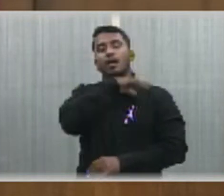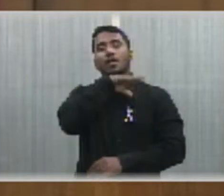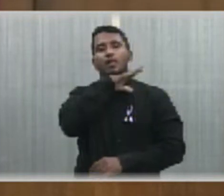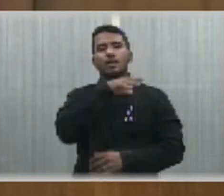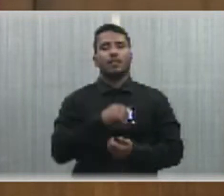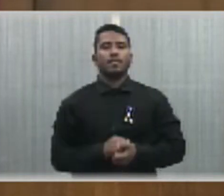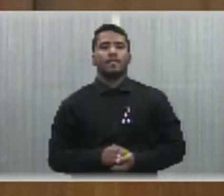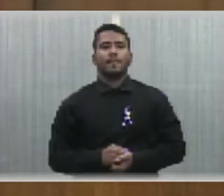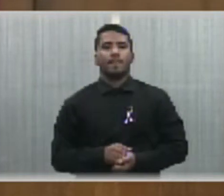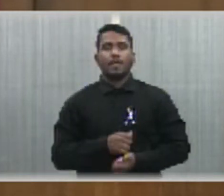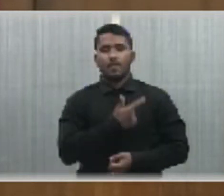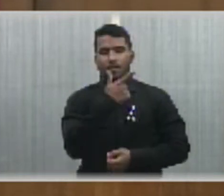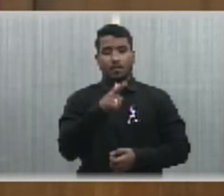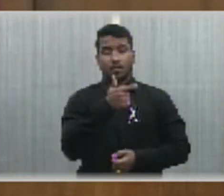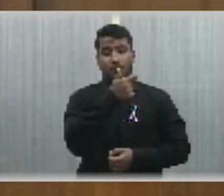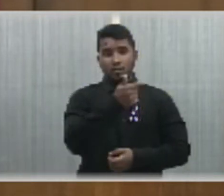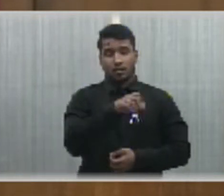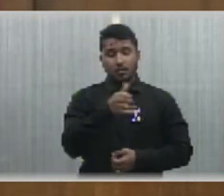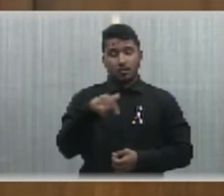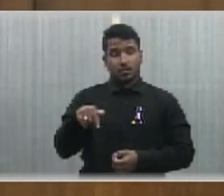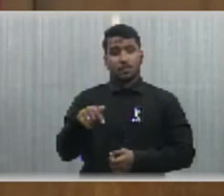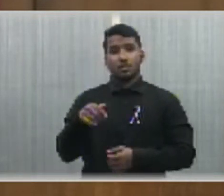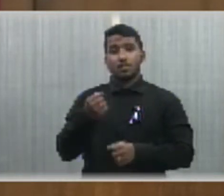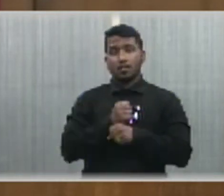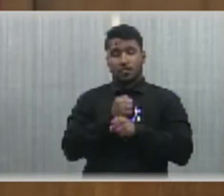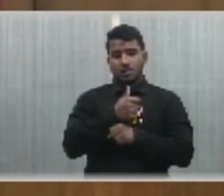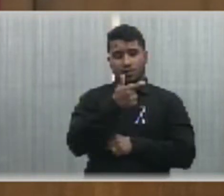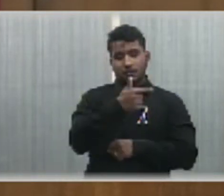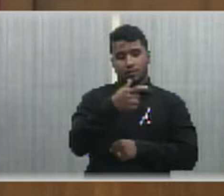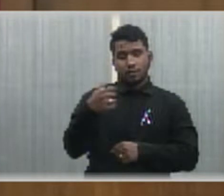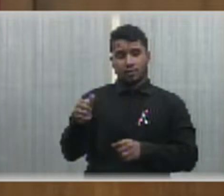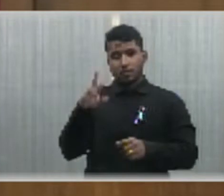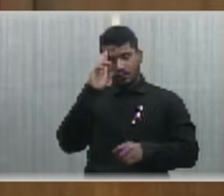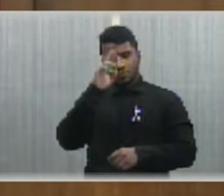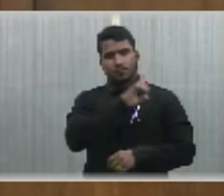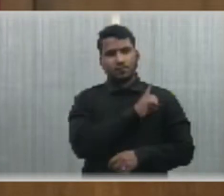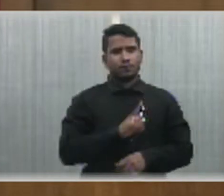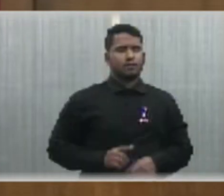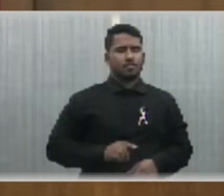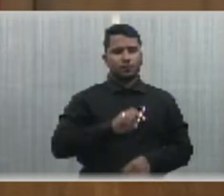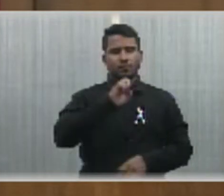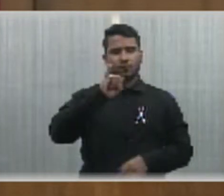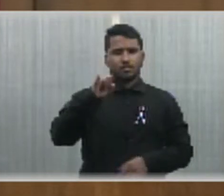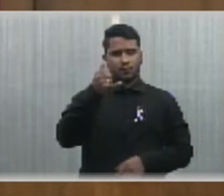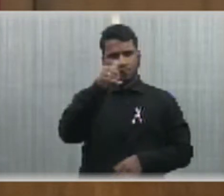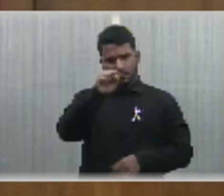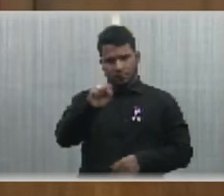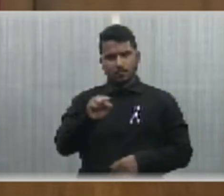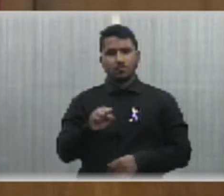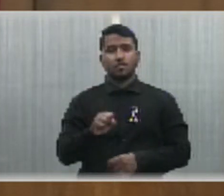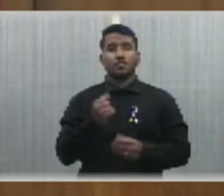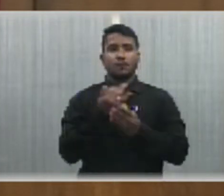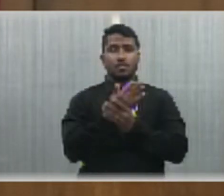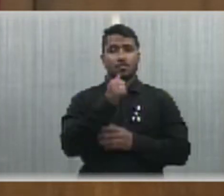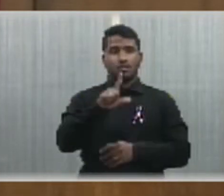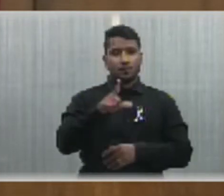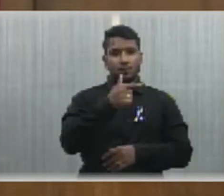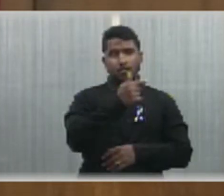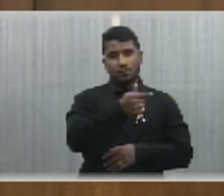domésticos, de número 265/2021, de autoria do senhor deputado Gessivaldo Isaías, processo